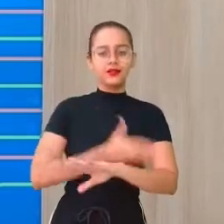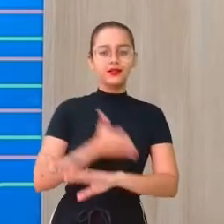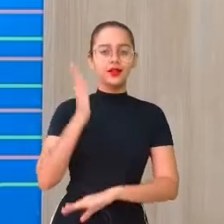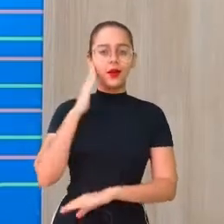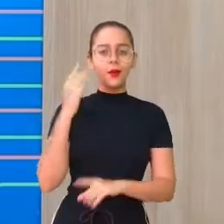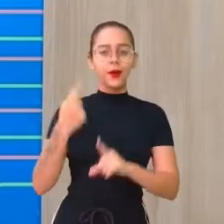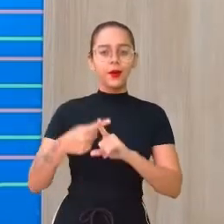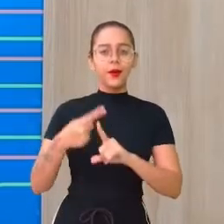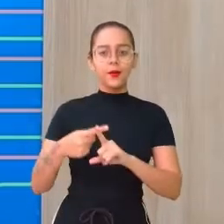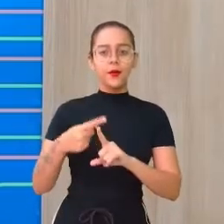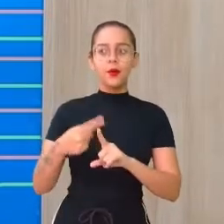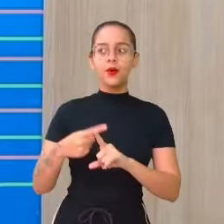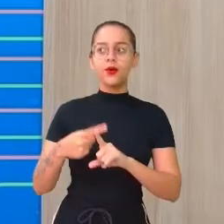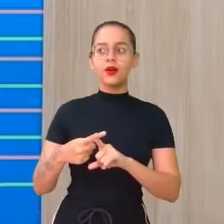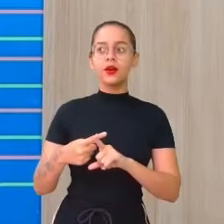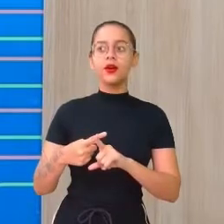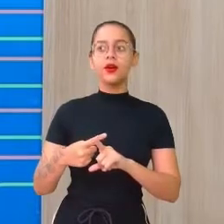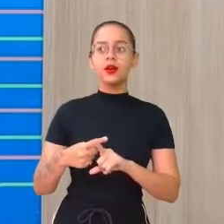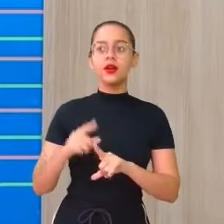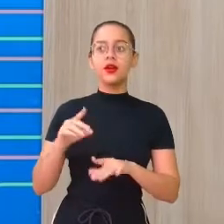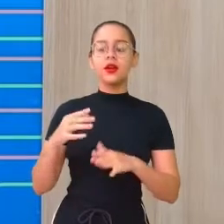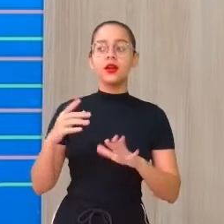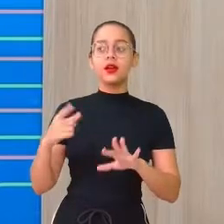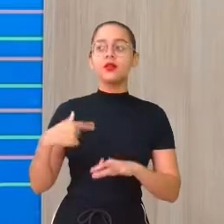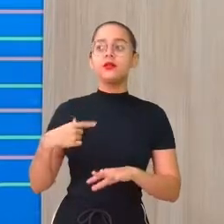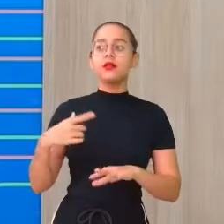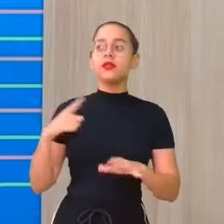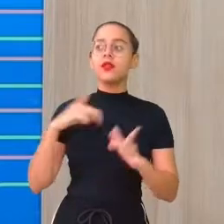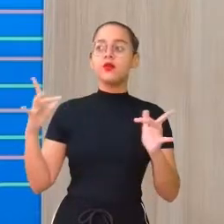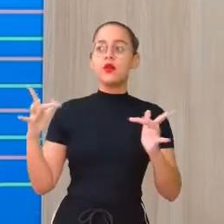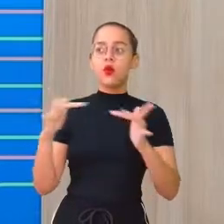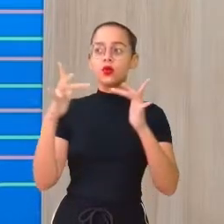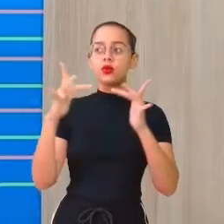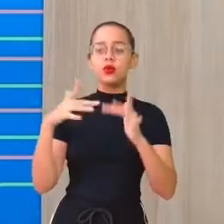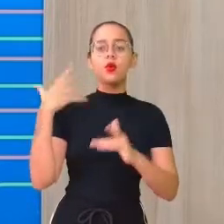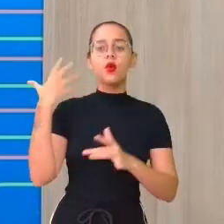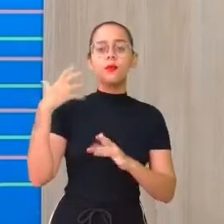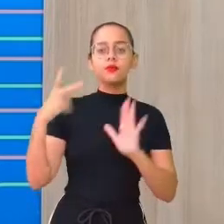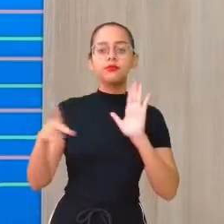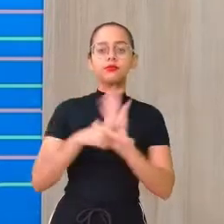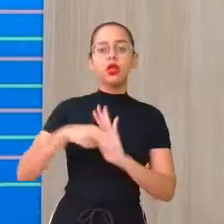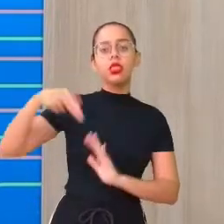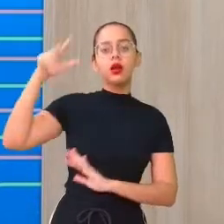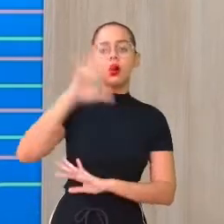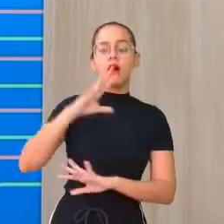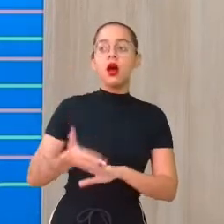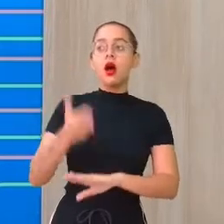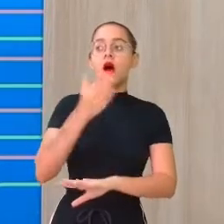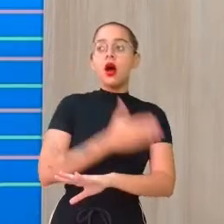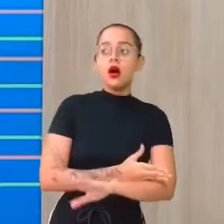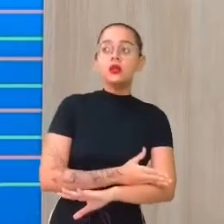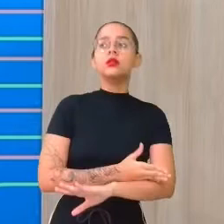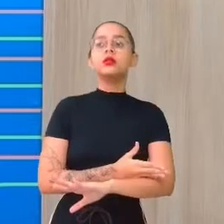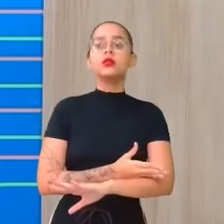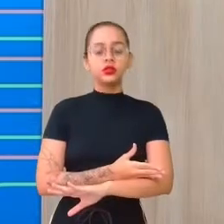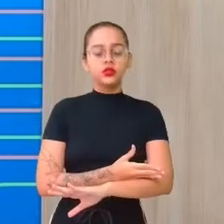foi quando eu tive contato com a música nordestina, né? Antes mesmo de tocar a sanfona, outro